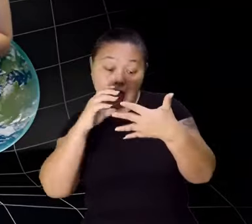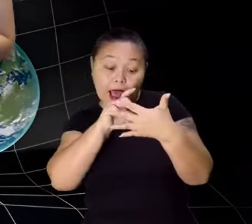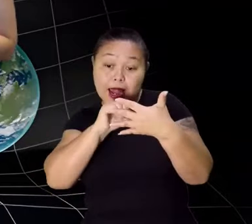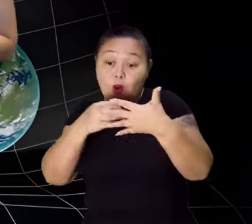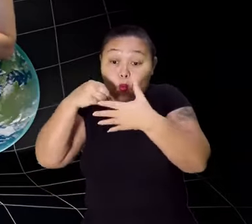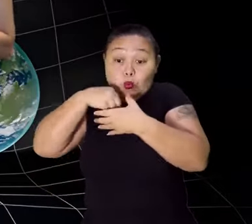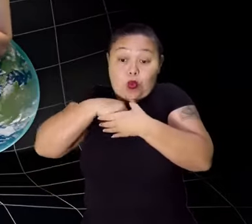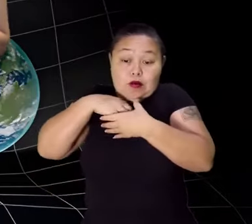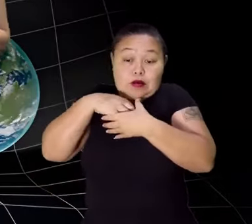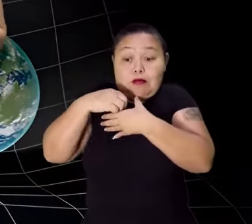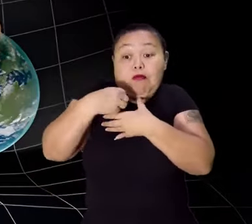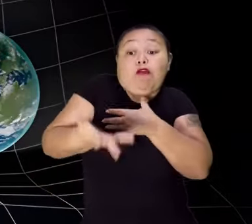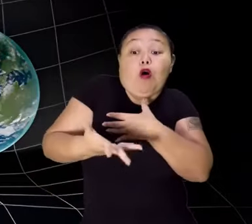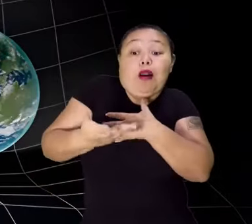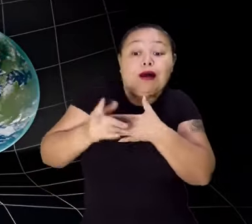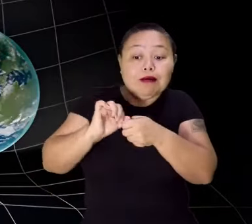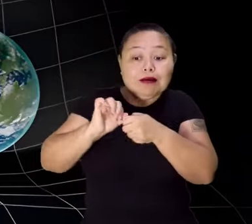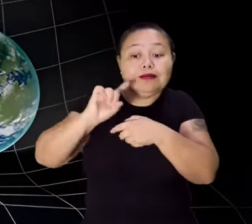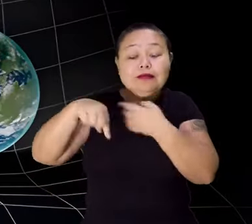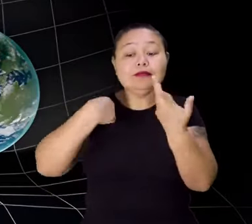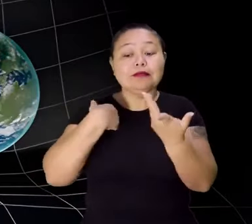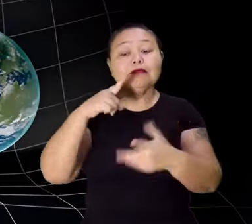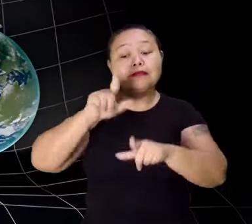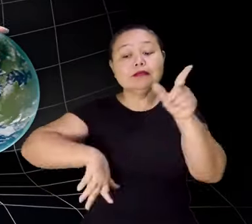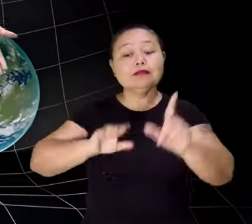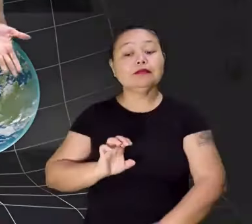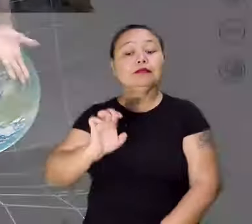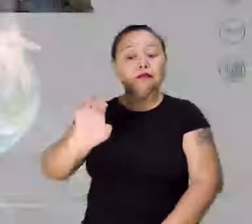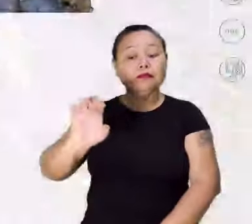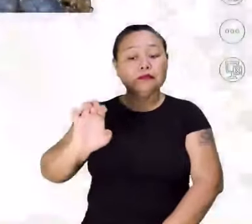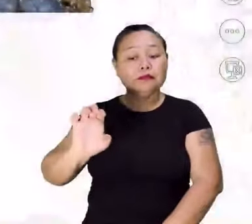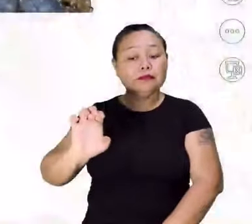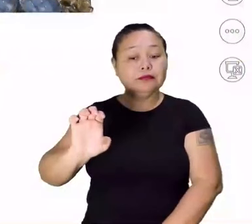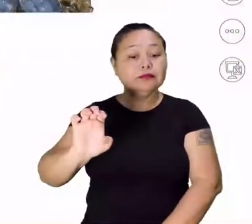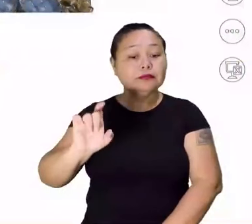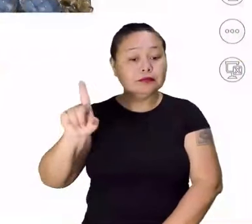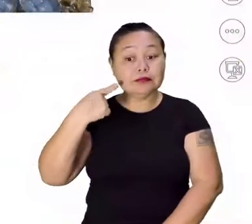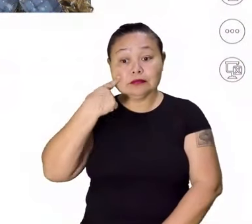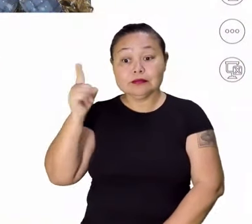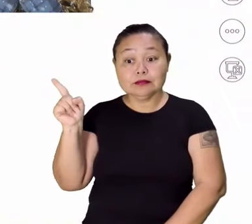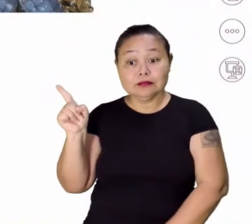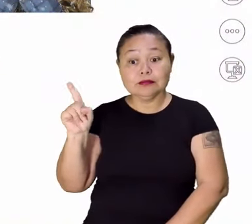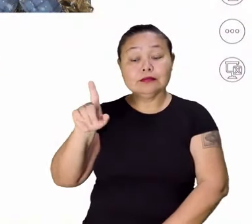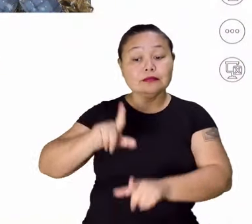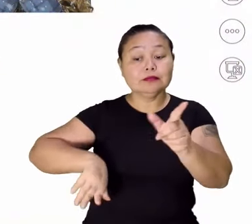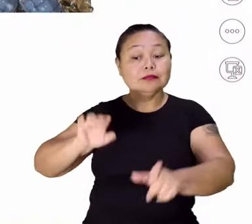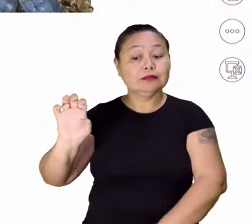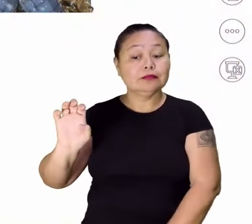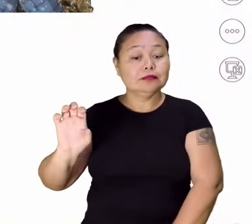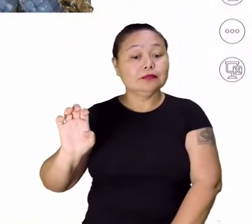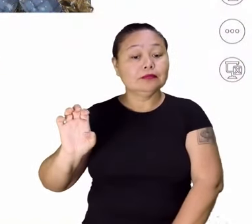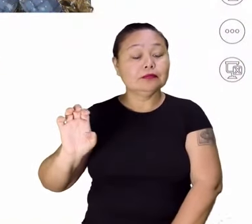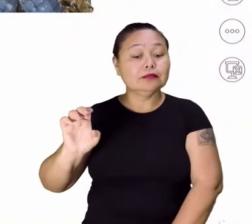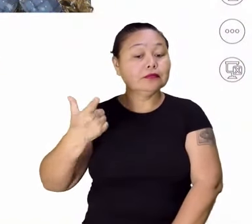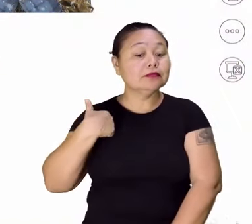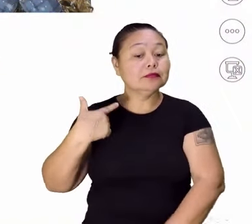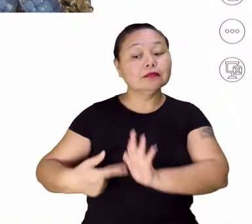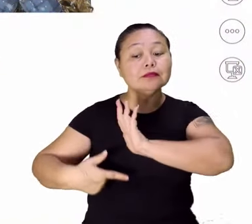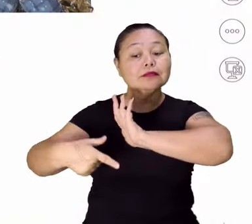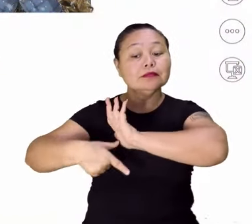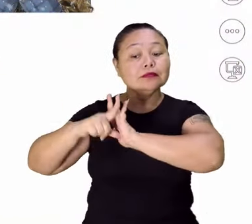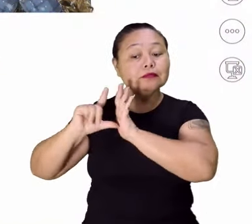para o exterior. Letra E, né? Então, a vai ficar aí com a letra E, tá? Pessoal, se liga lá rapidinho, letra E. E antes, olha